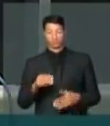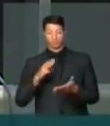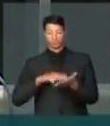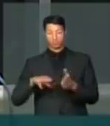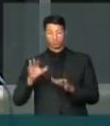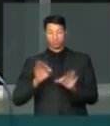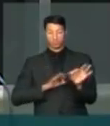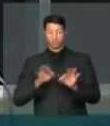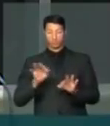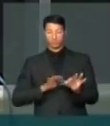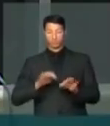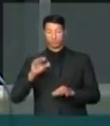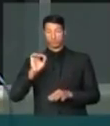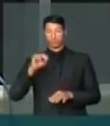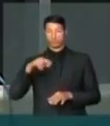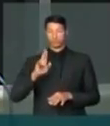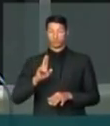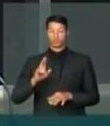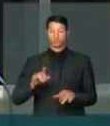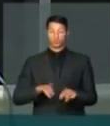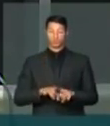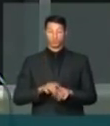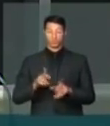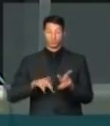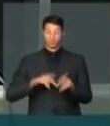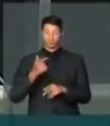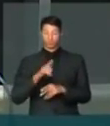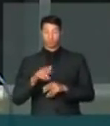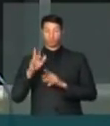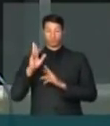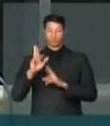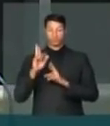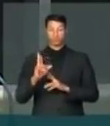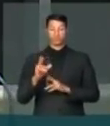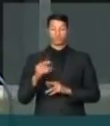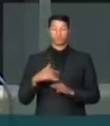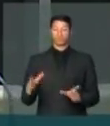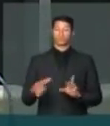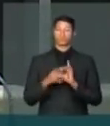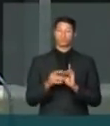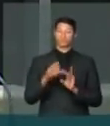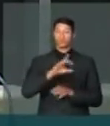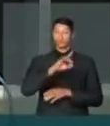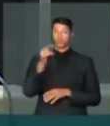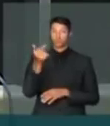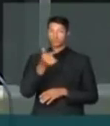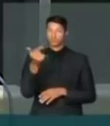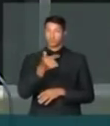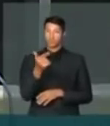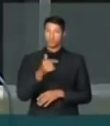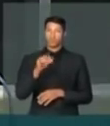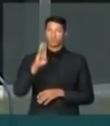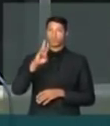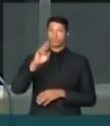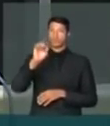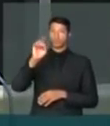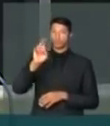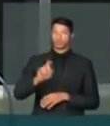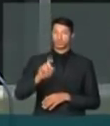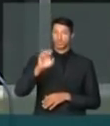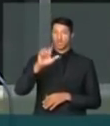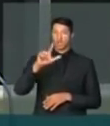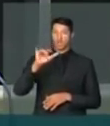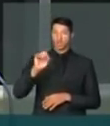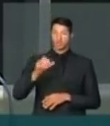à Organização das Nações e Povos Sem Representação, reunida dia 22 em Bruxelas,